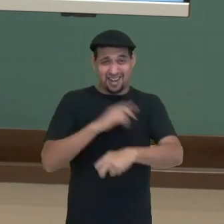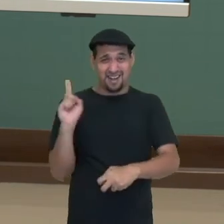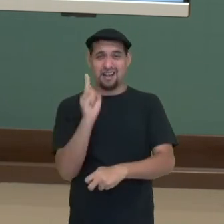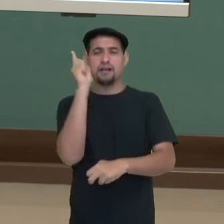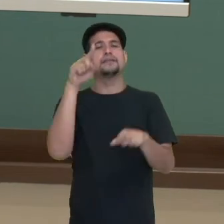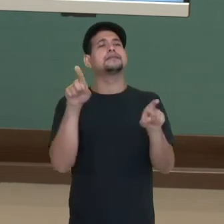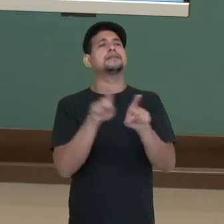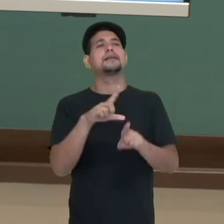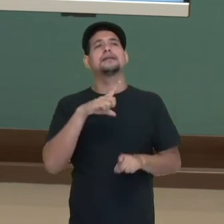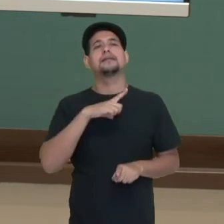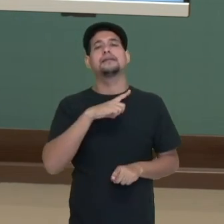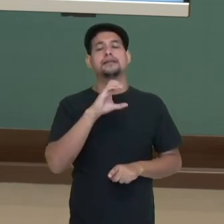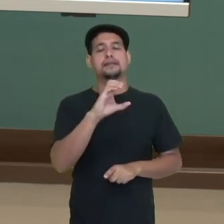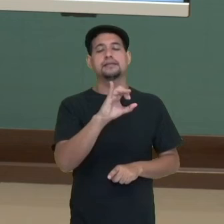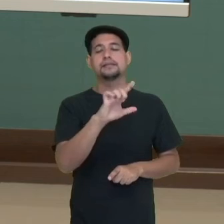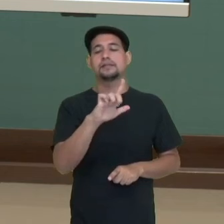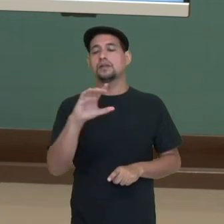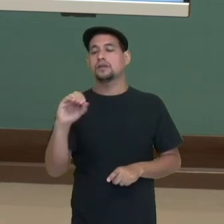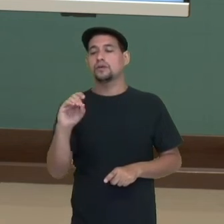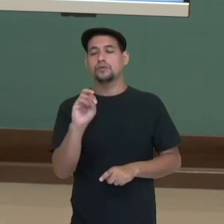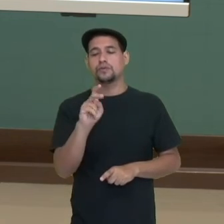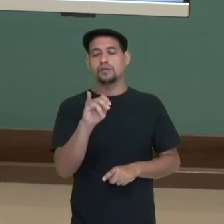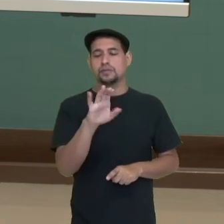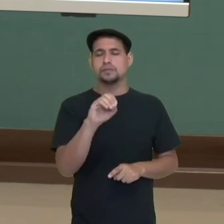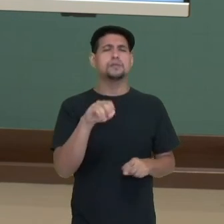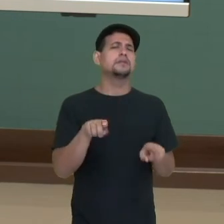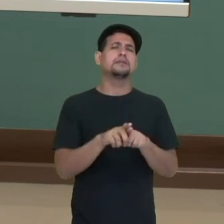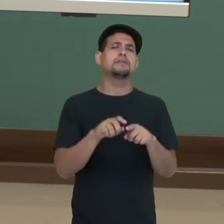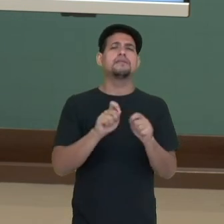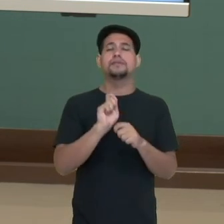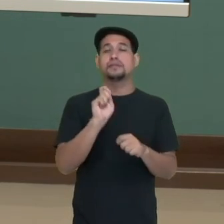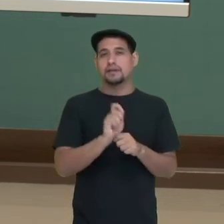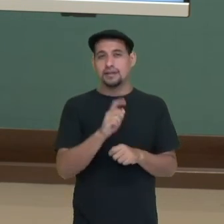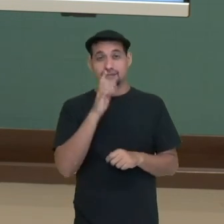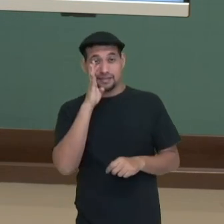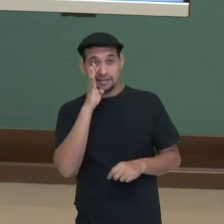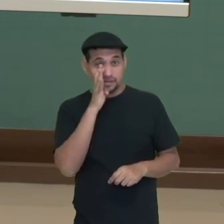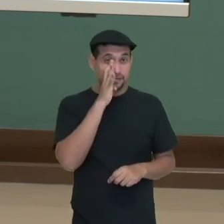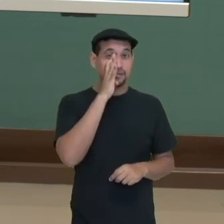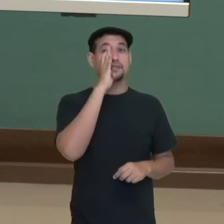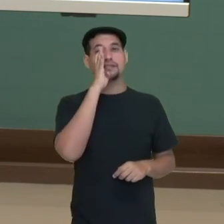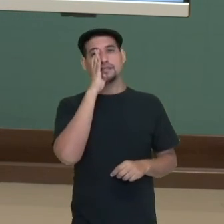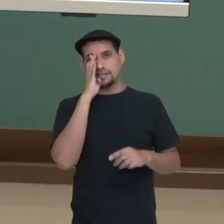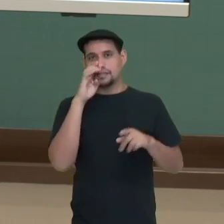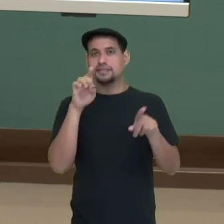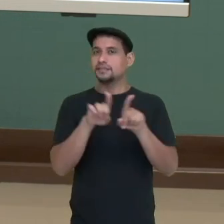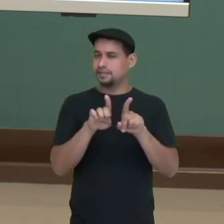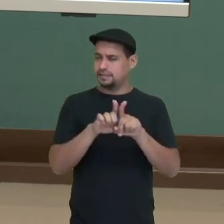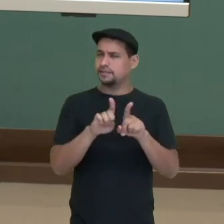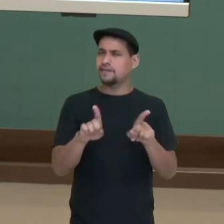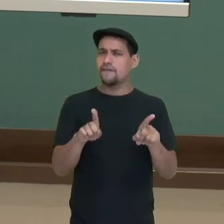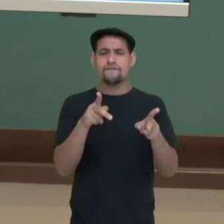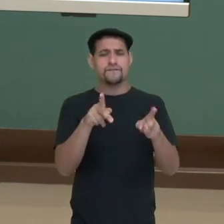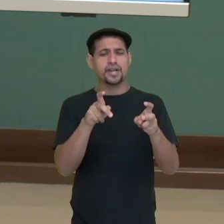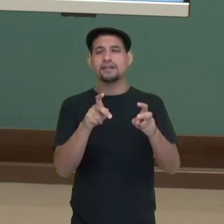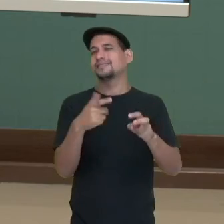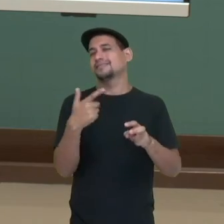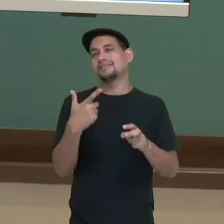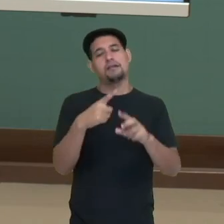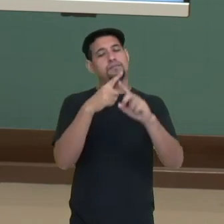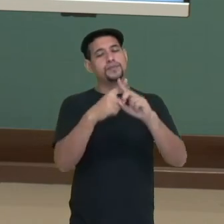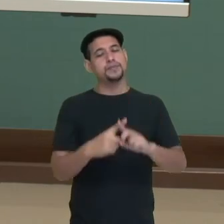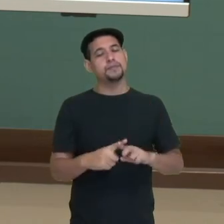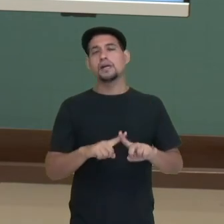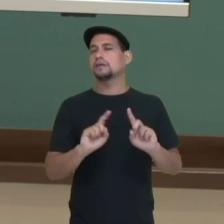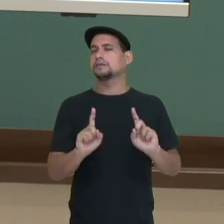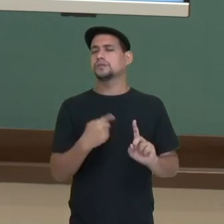o cicloturismo, que aí você vai fazendo a apreciação de toda a vista, sem fins competitivos,